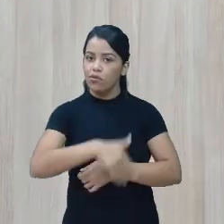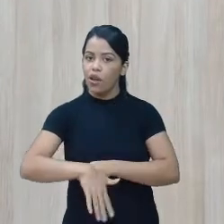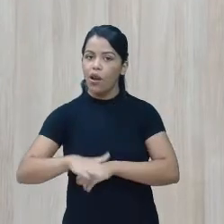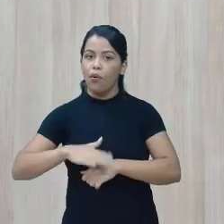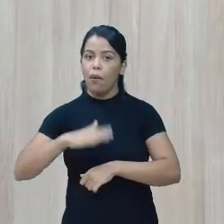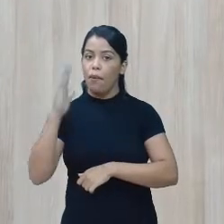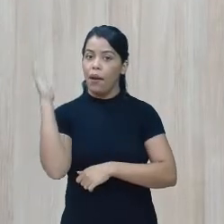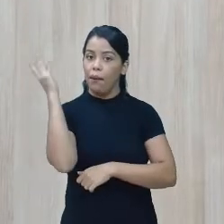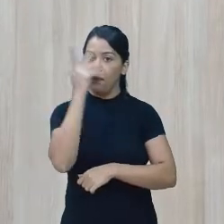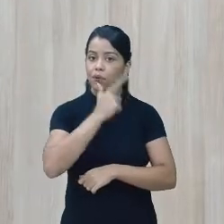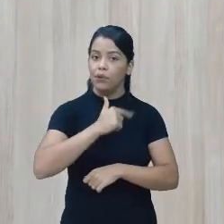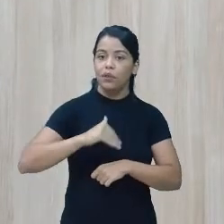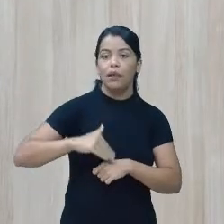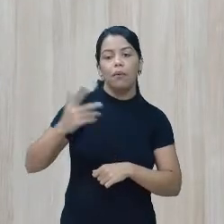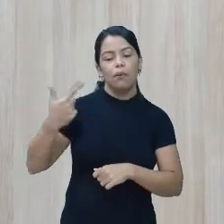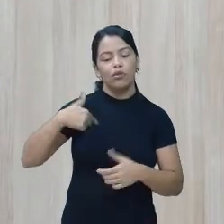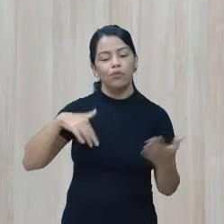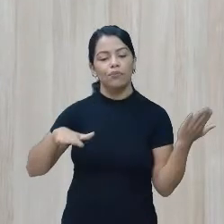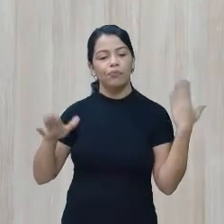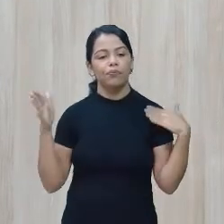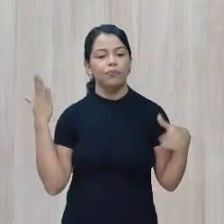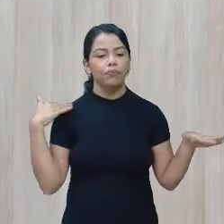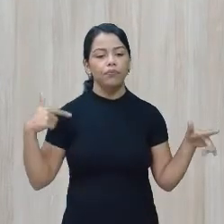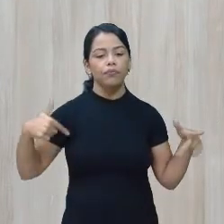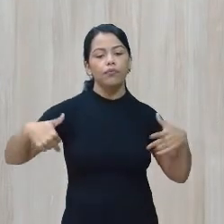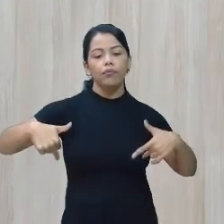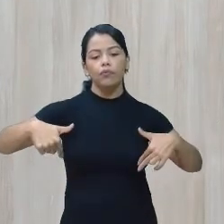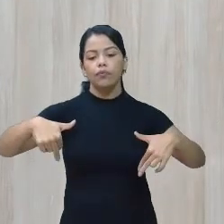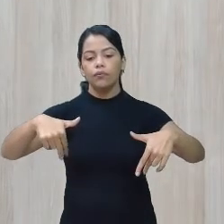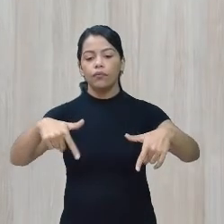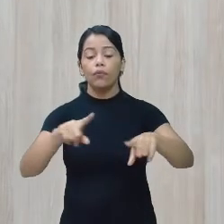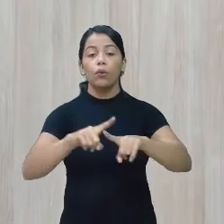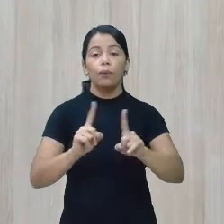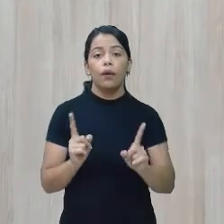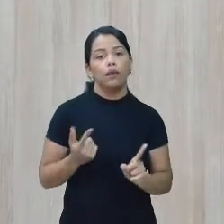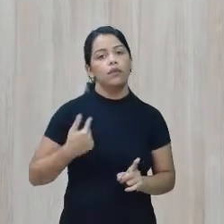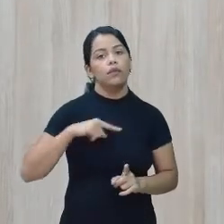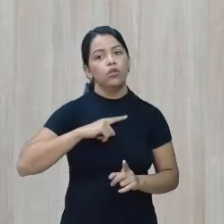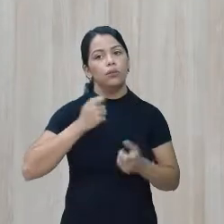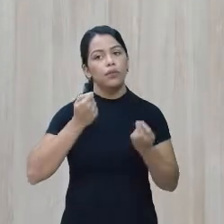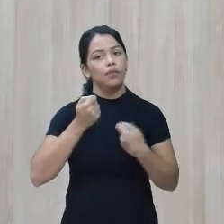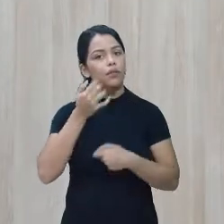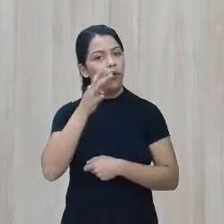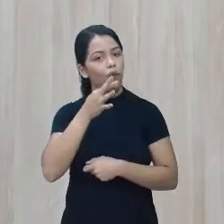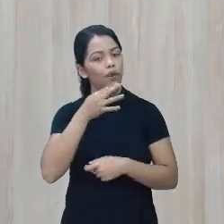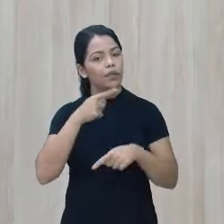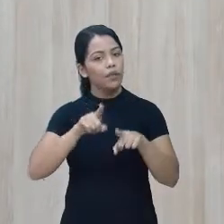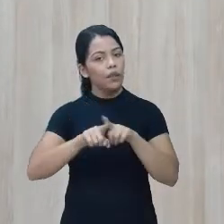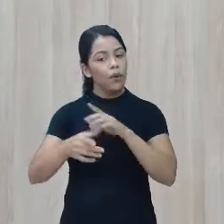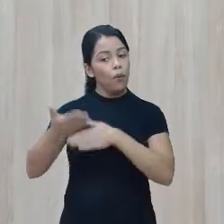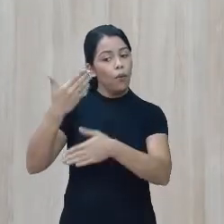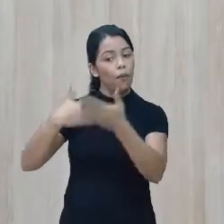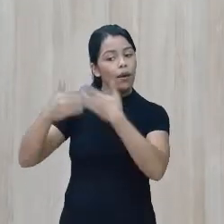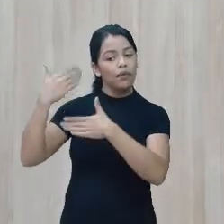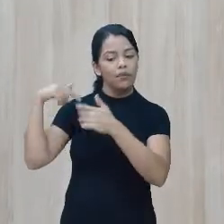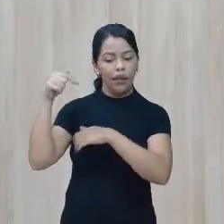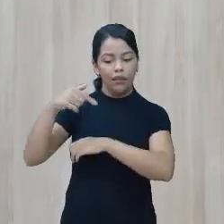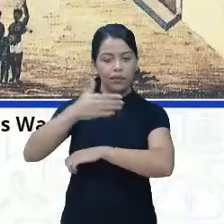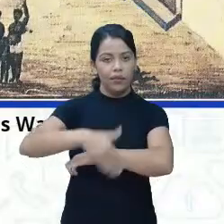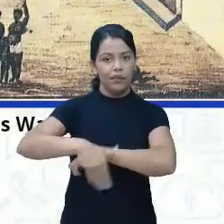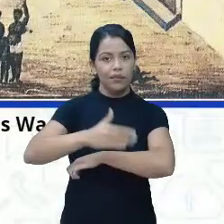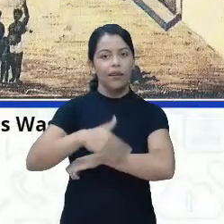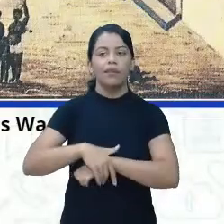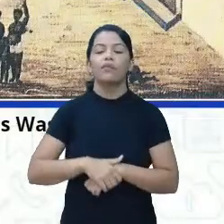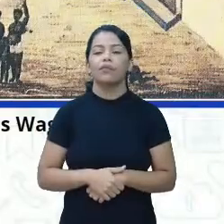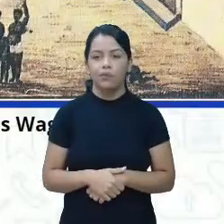tal, mais agradáveis para a gente passear, mas a gente também precisa conhecer um pouco mais sobre o passado, a história dessa rua. E aqui, ó, eu estou